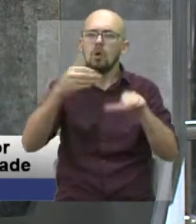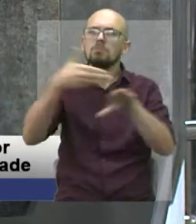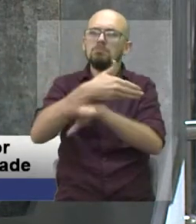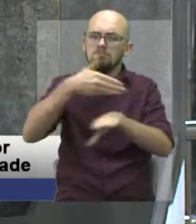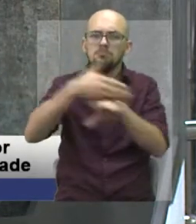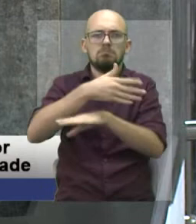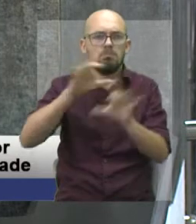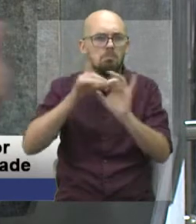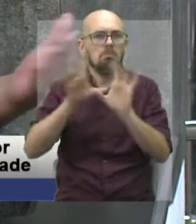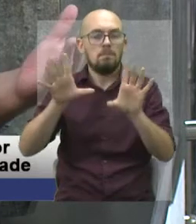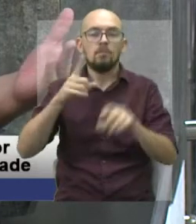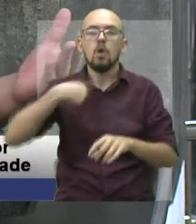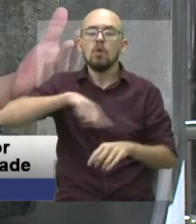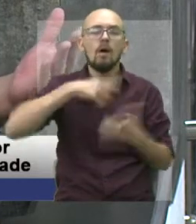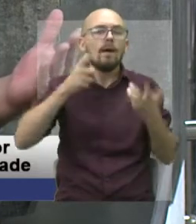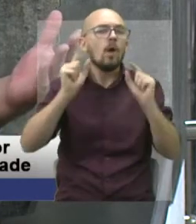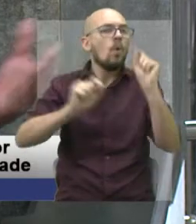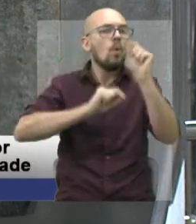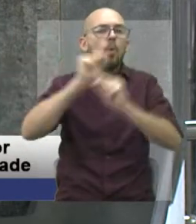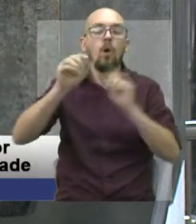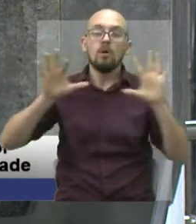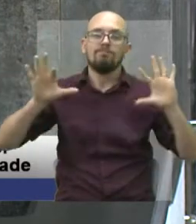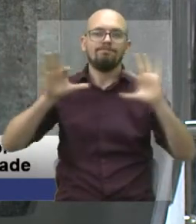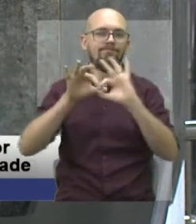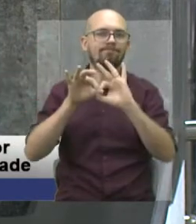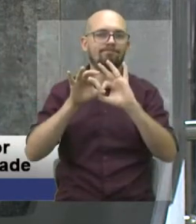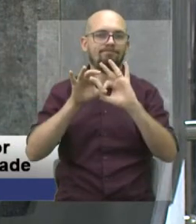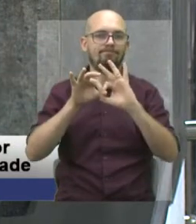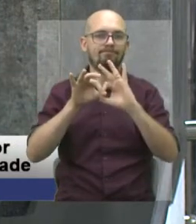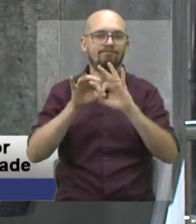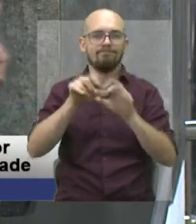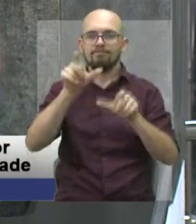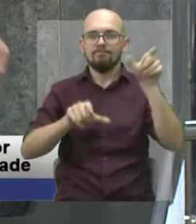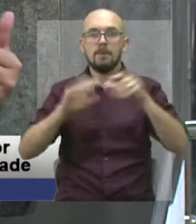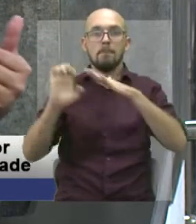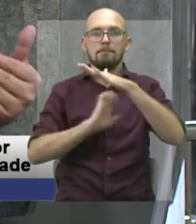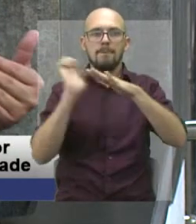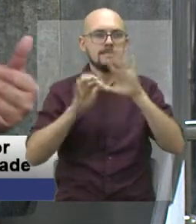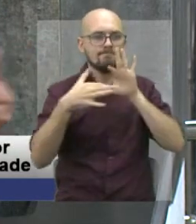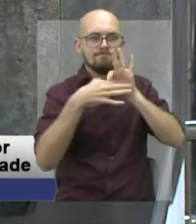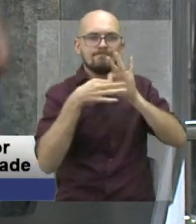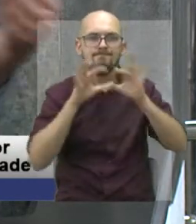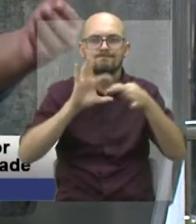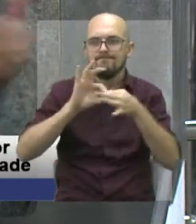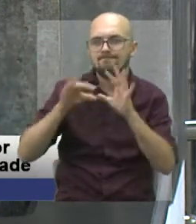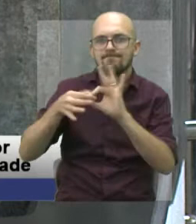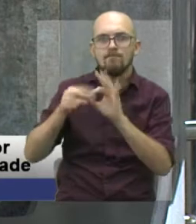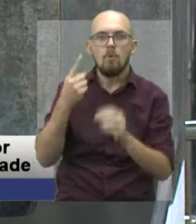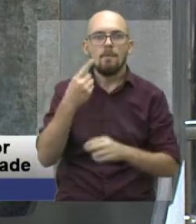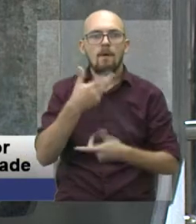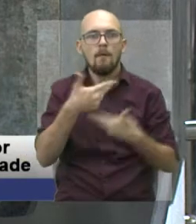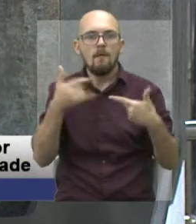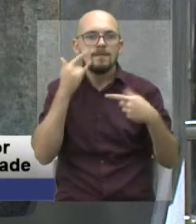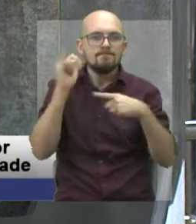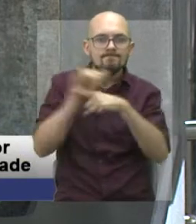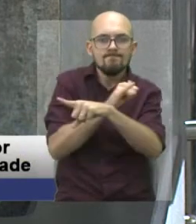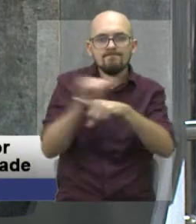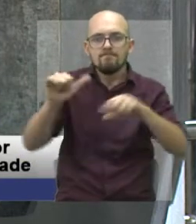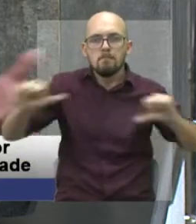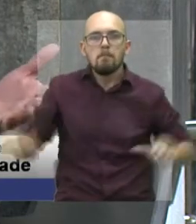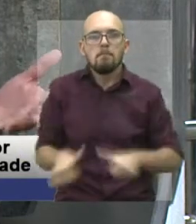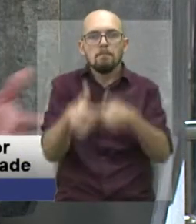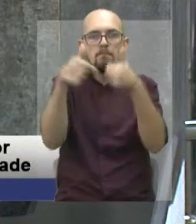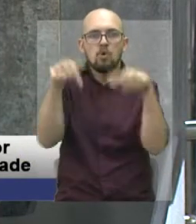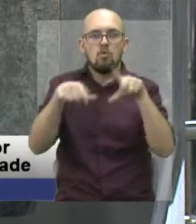O que a gente busca é união. O que a gente busca é trazer alguma coisa um pouco mais para Jaú, né?